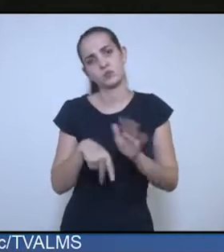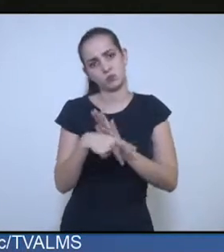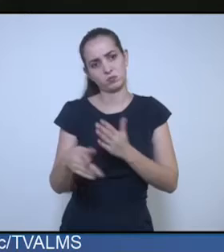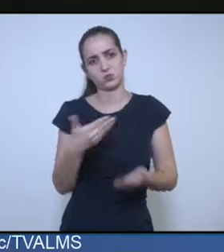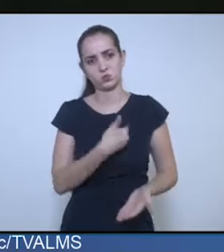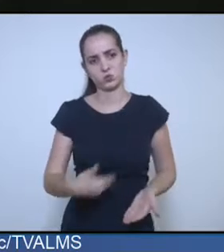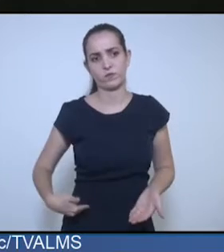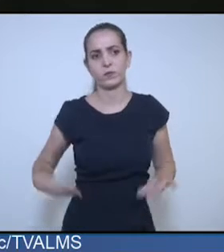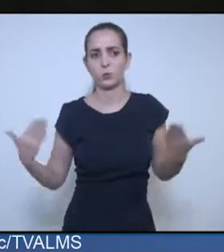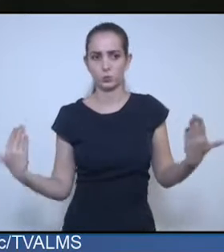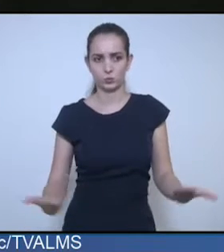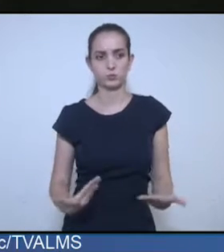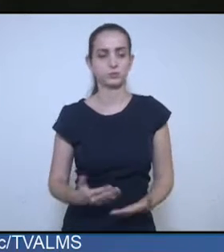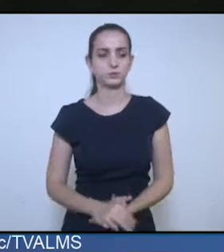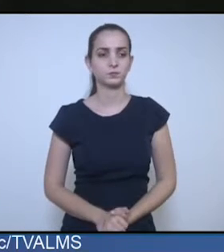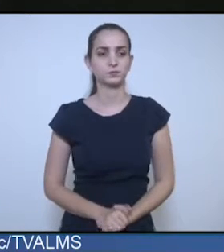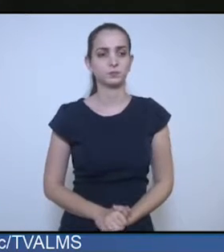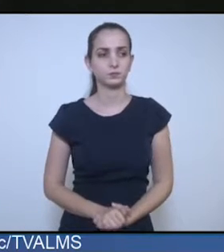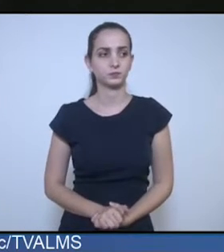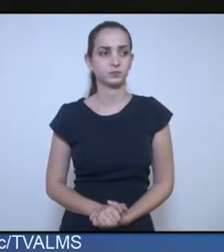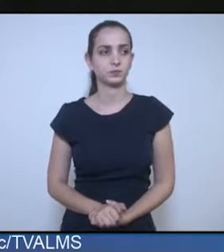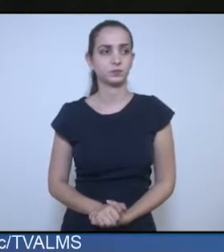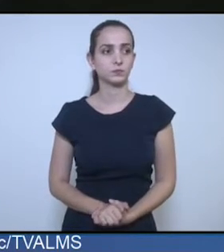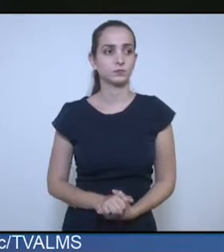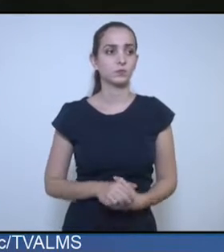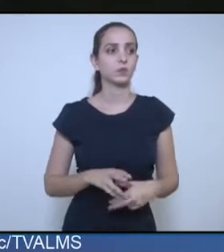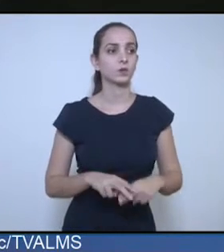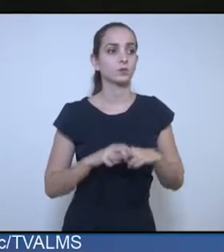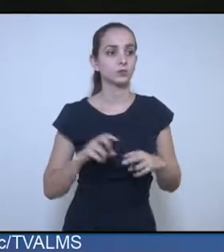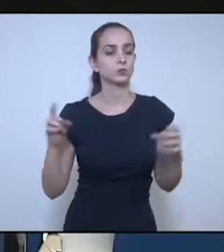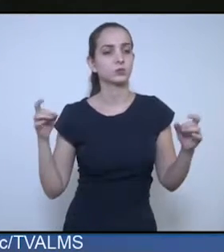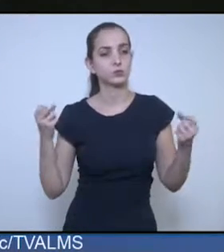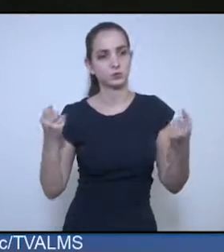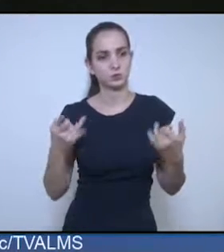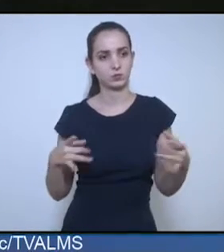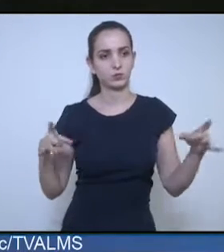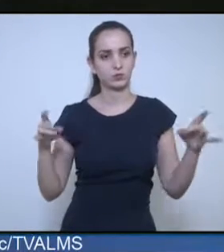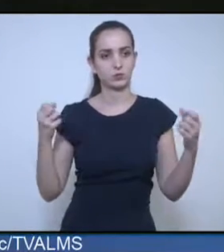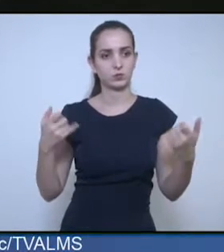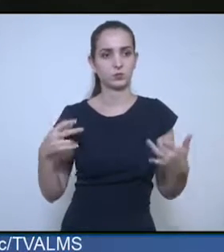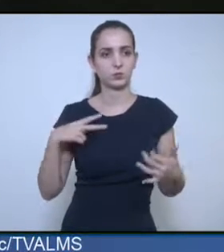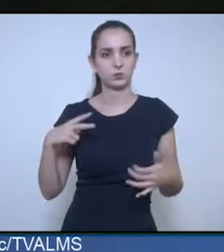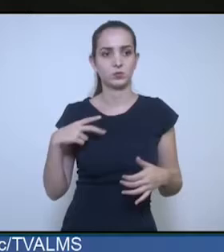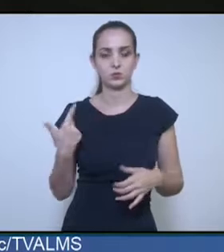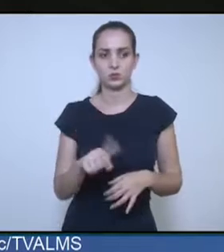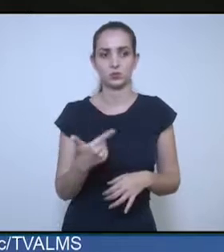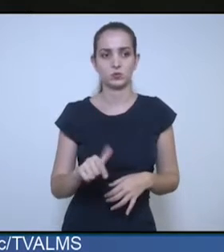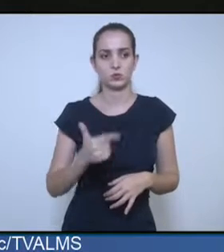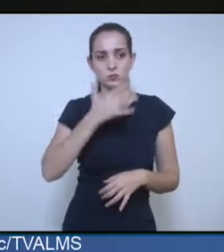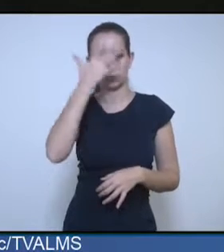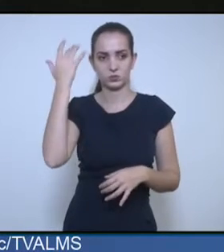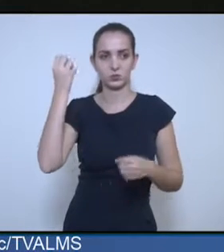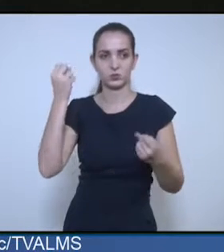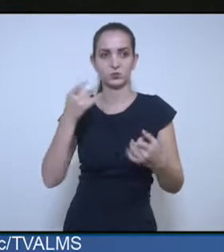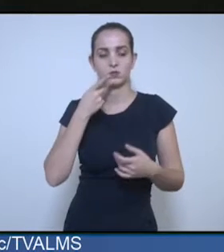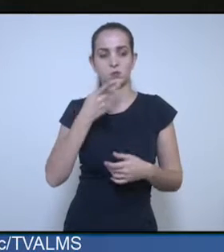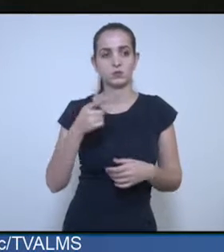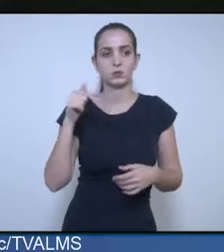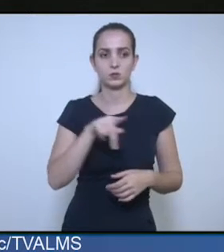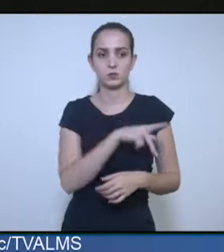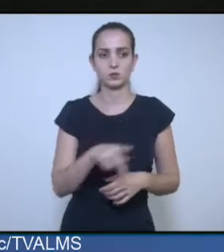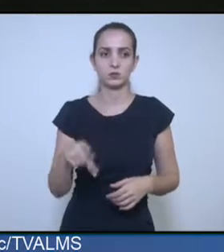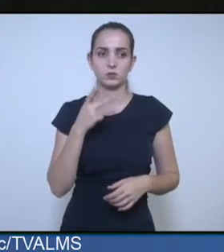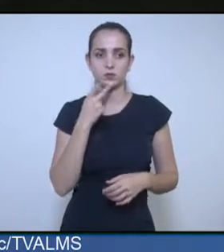aí. E, encerrando as explicações pessoais, nada mais havendo a tratar, essa